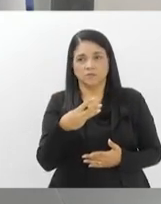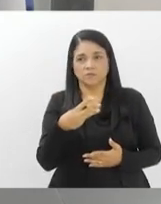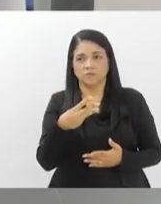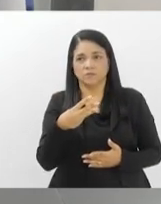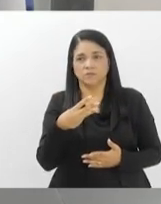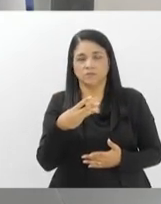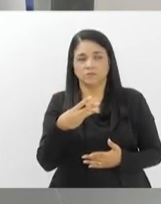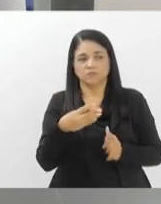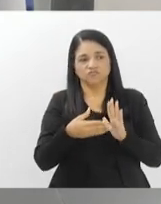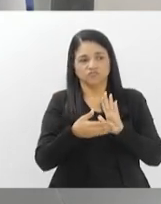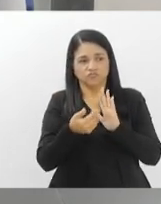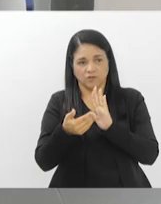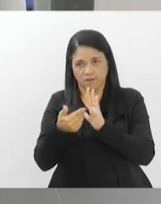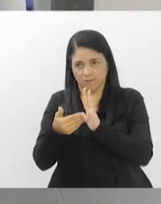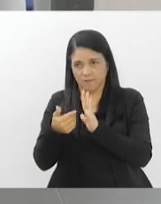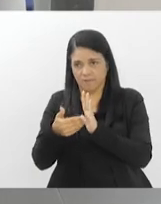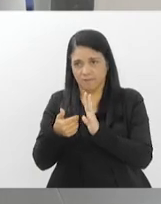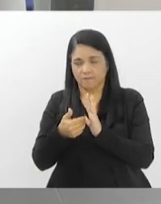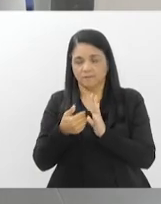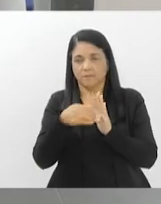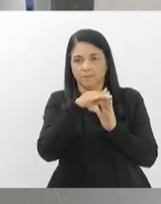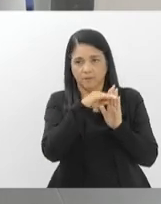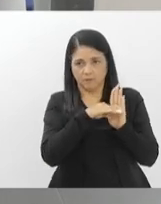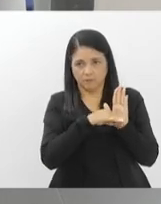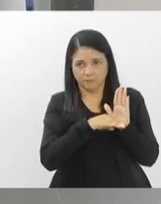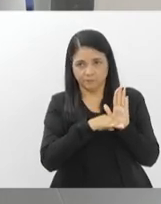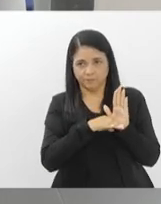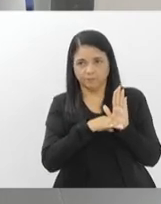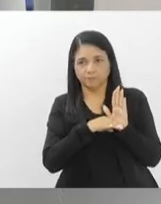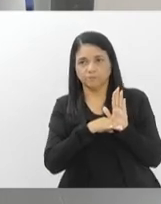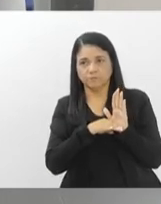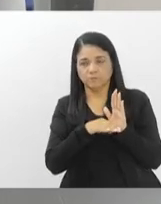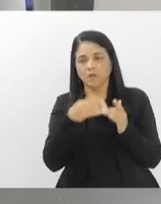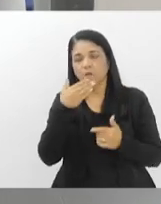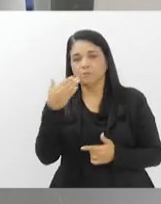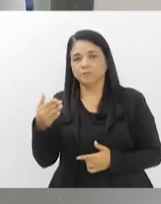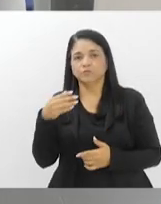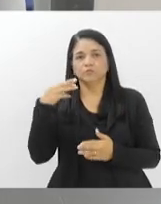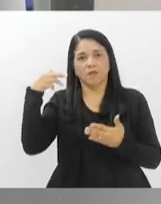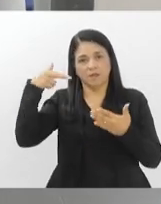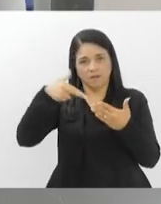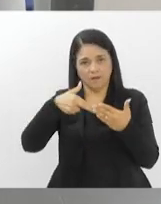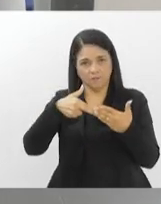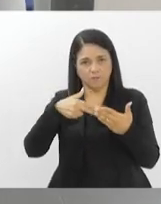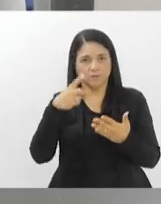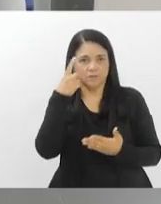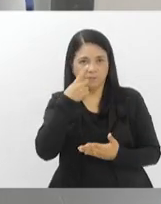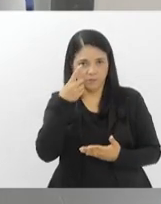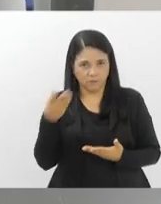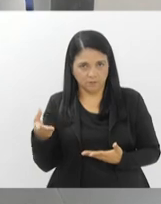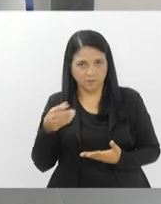o 23, por favor. 23? Isso. 23, retirado de pauta a pedido da relatora.